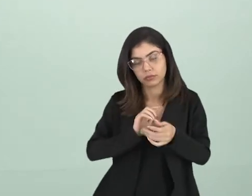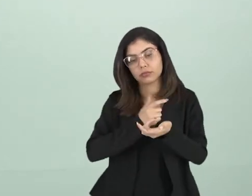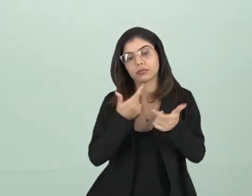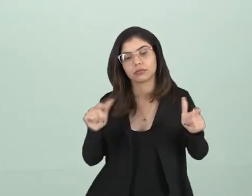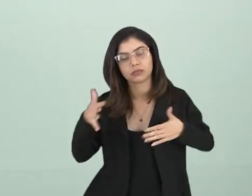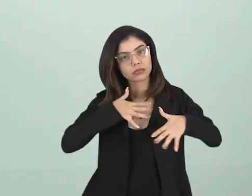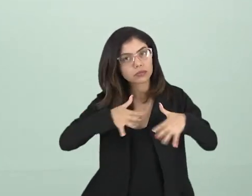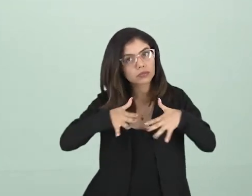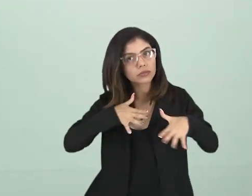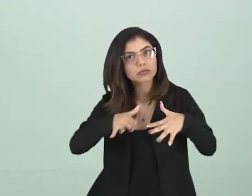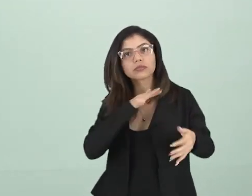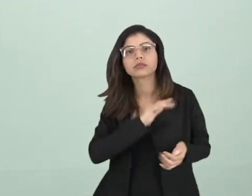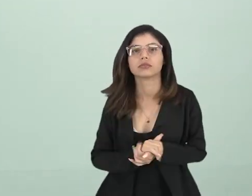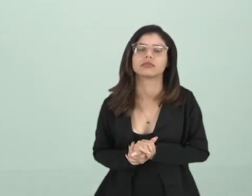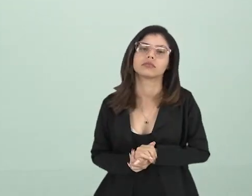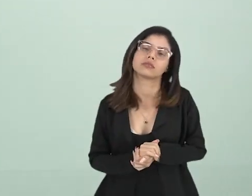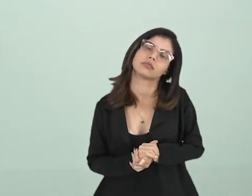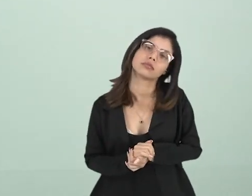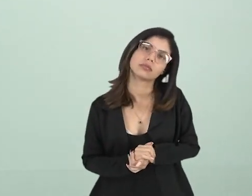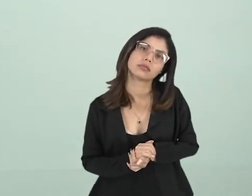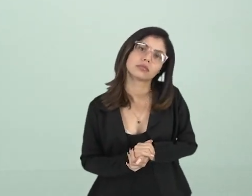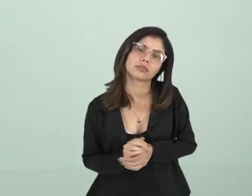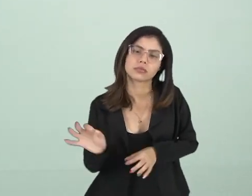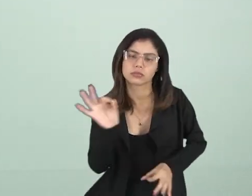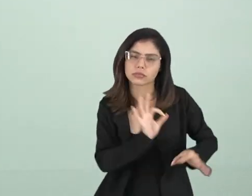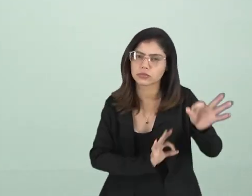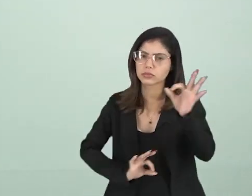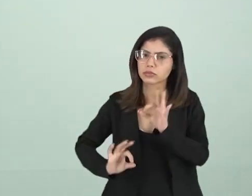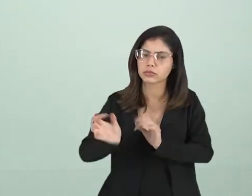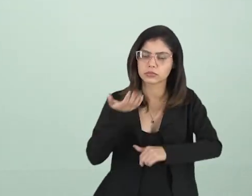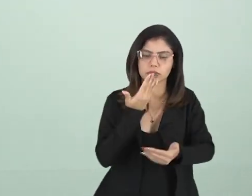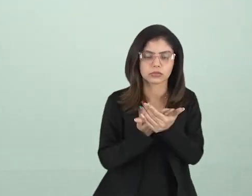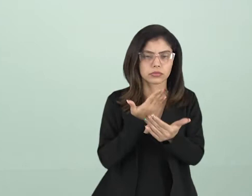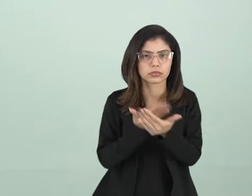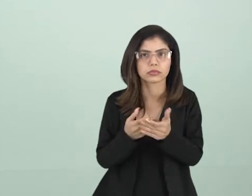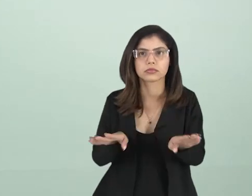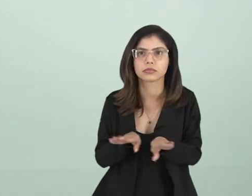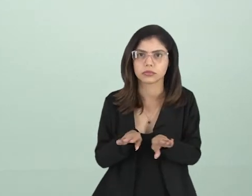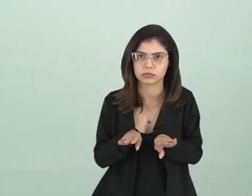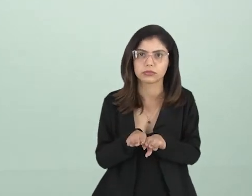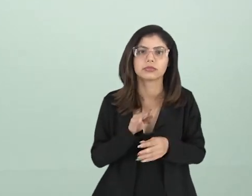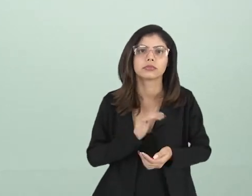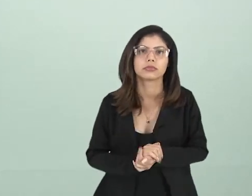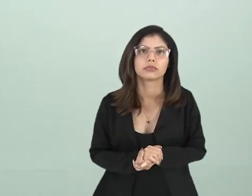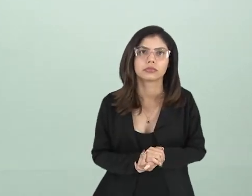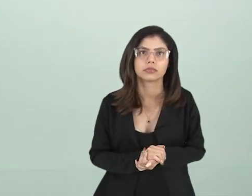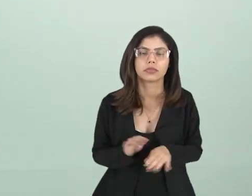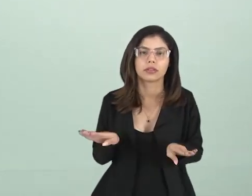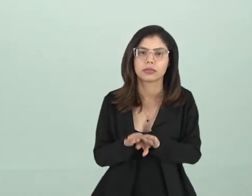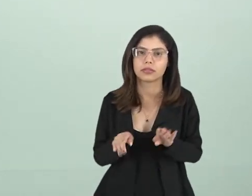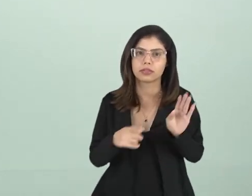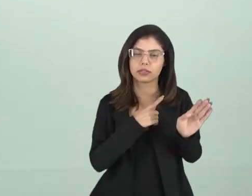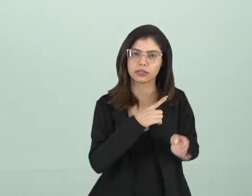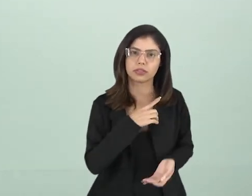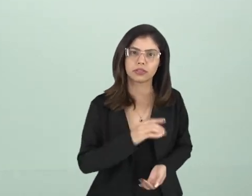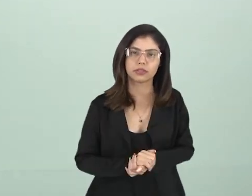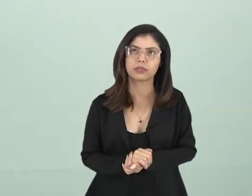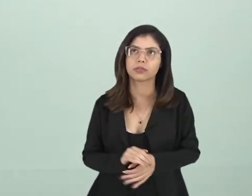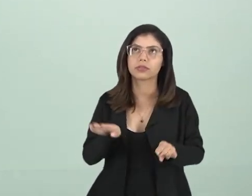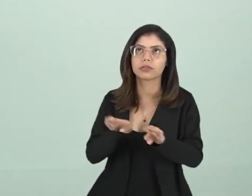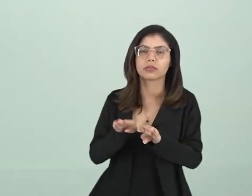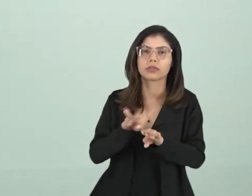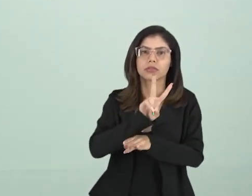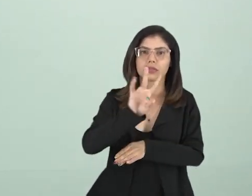grande movimentação, a UNE, a Organização dos Estudantes, então a gente vai ter o fim desse período, tá, pessoal, ditatorial,